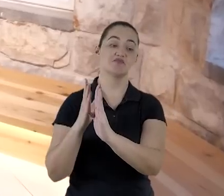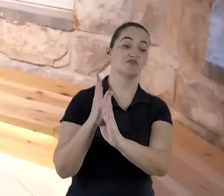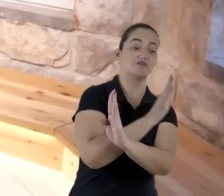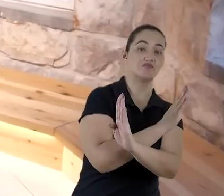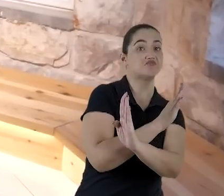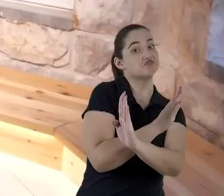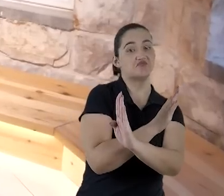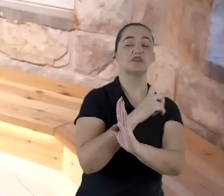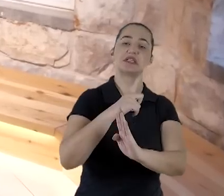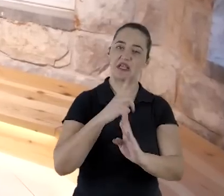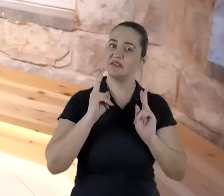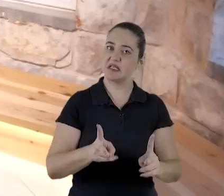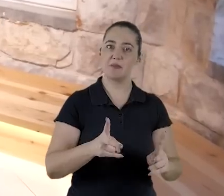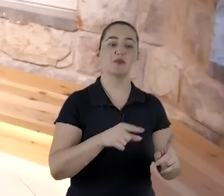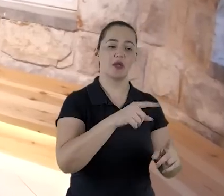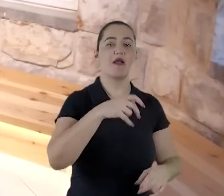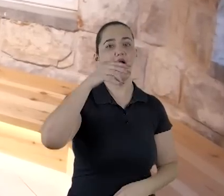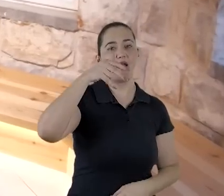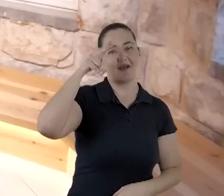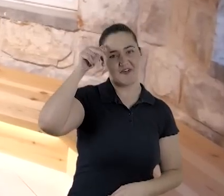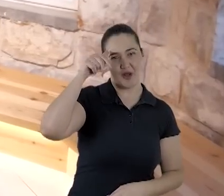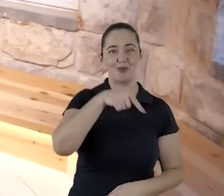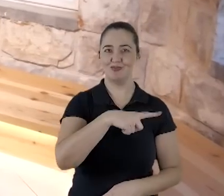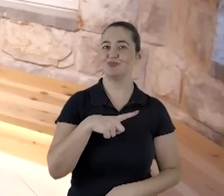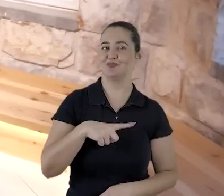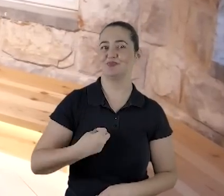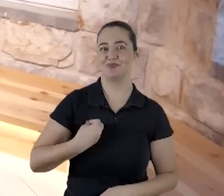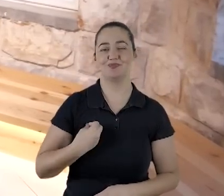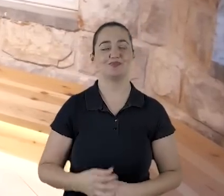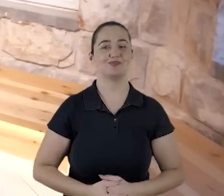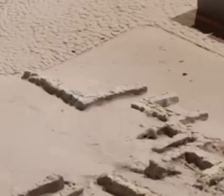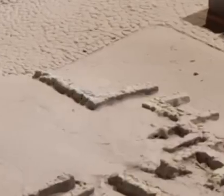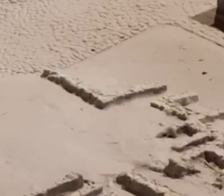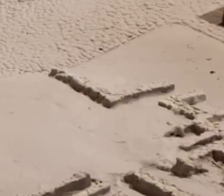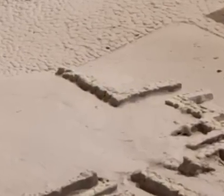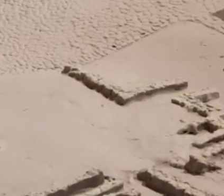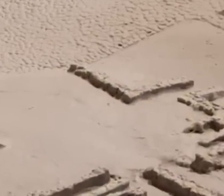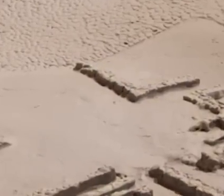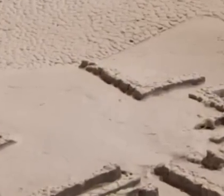de Acabe ou na época de Jeroboão, nós temos aqui a presença desses animais.